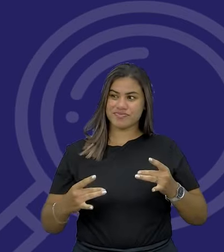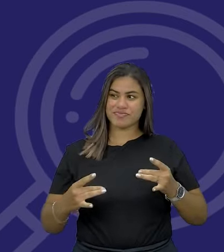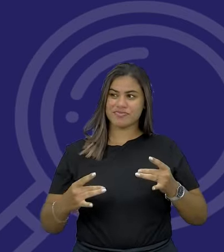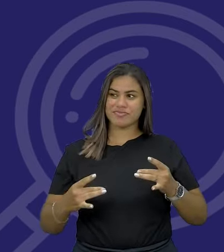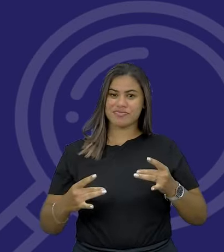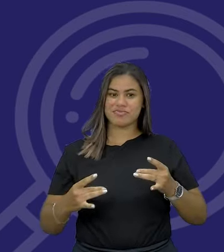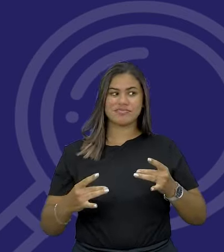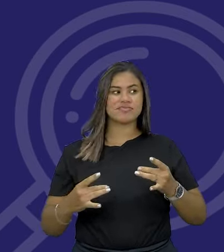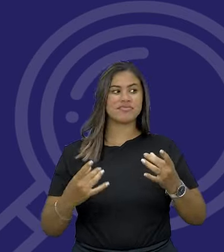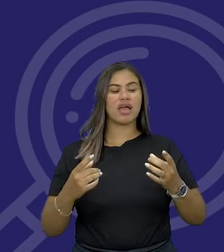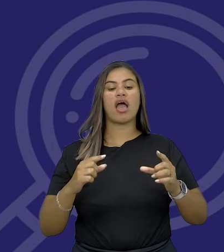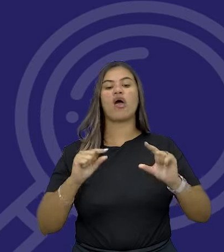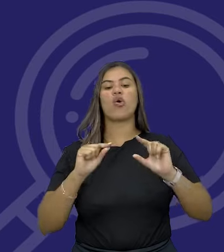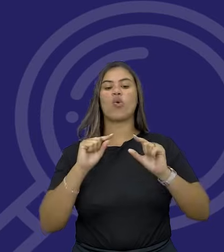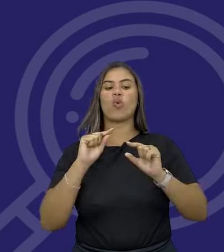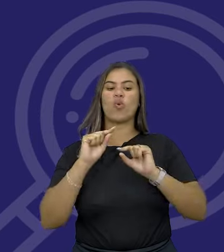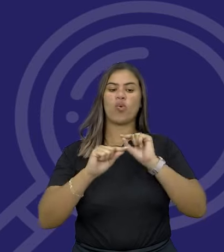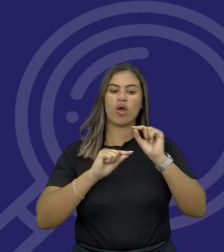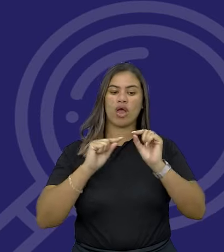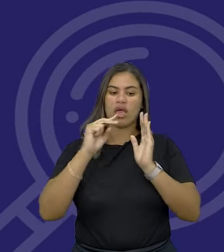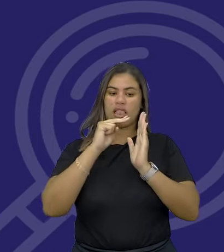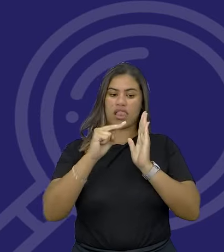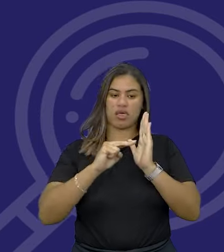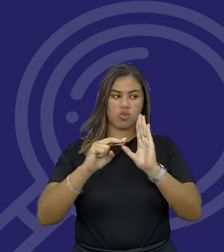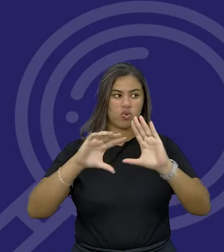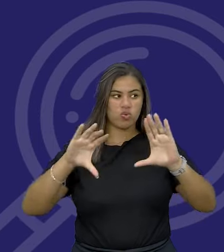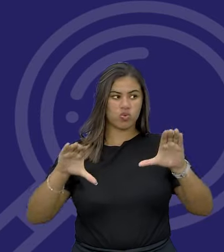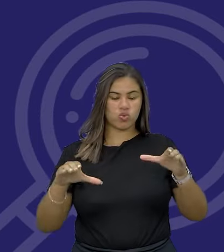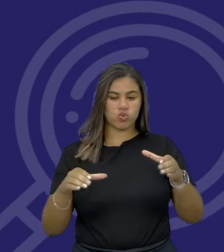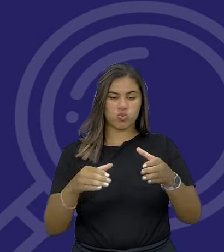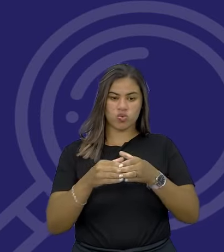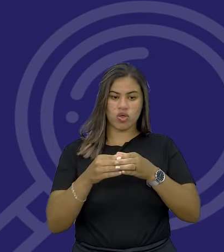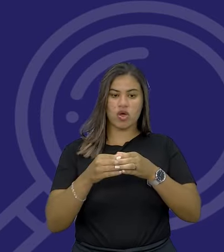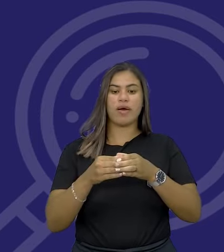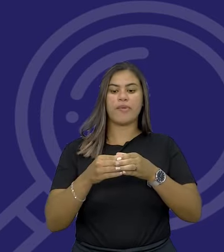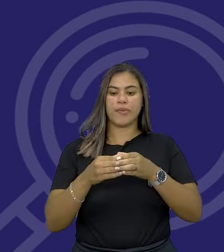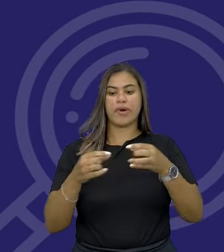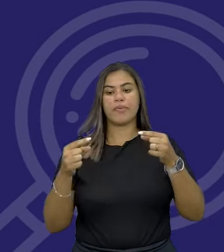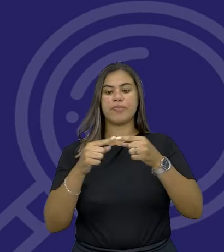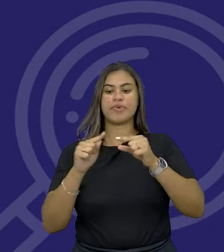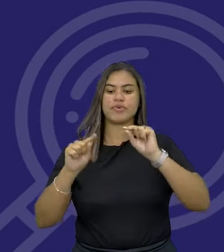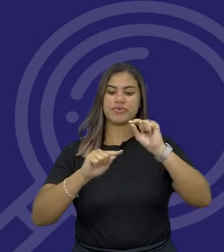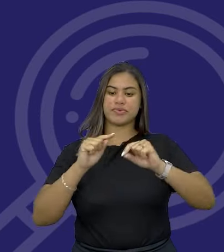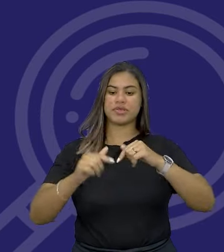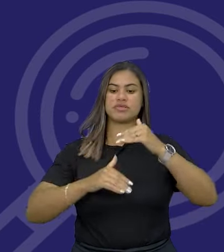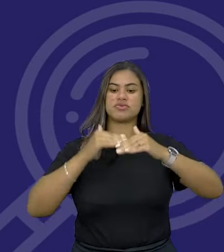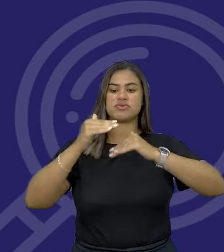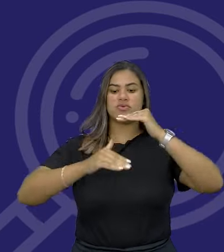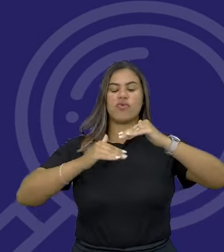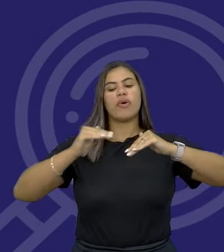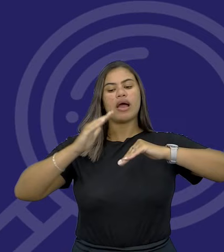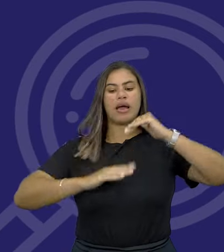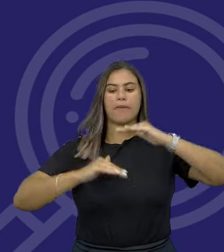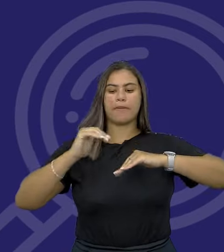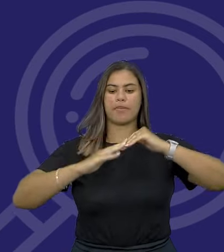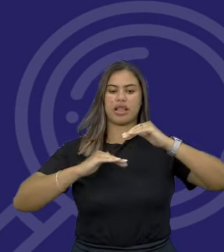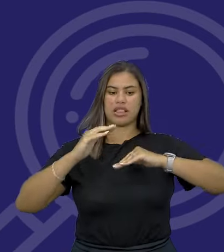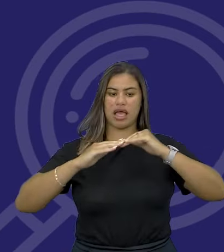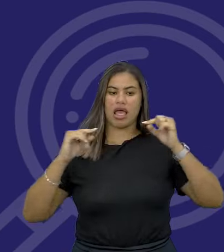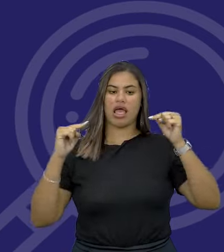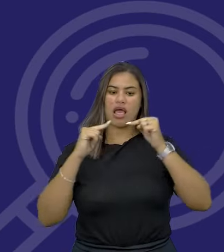do problema. A leitura em grupo, que favorece o desenvolvimento das habilidades